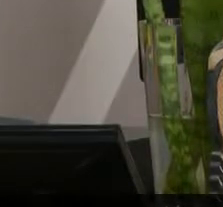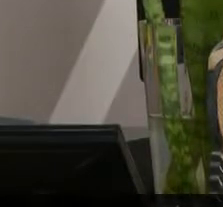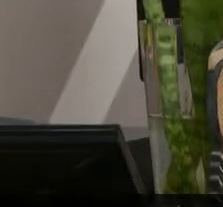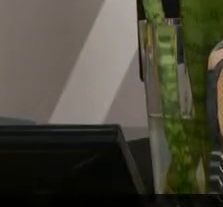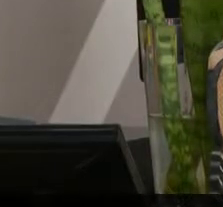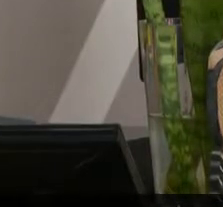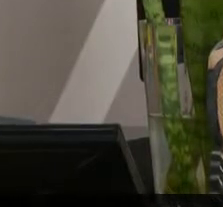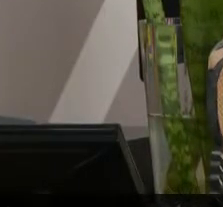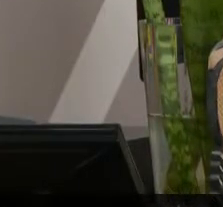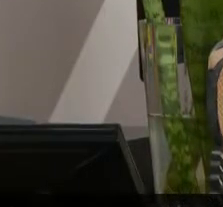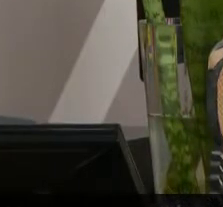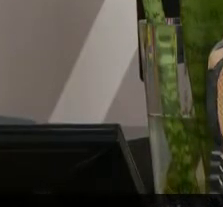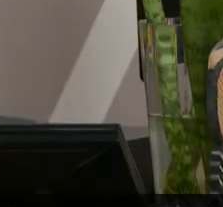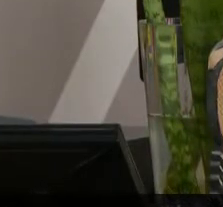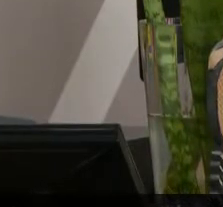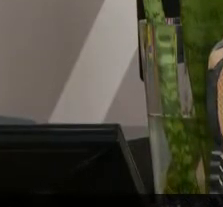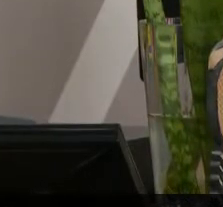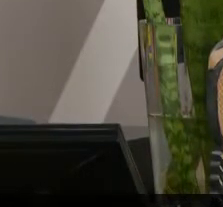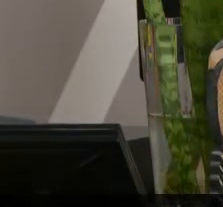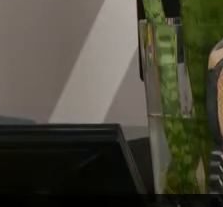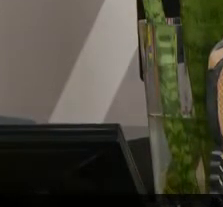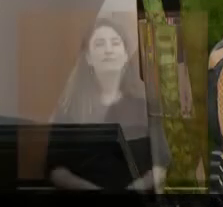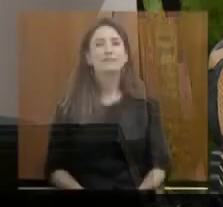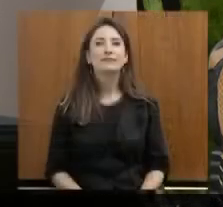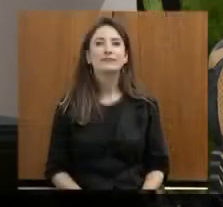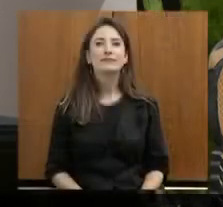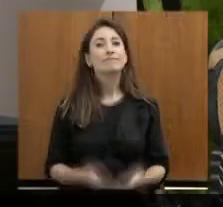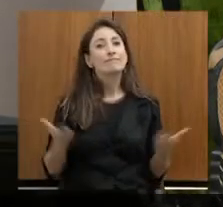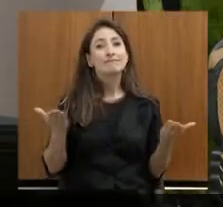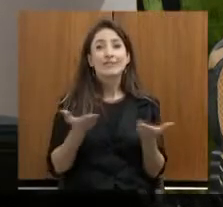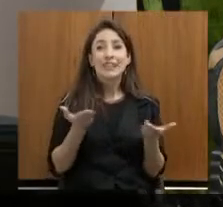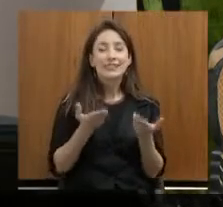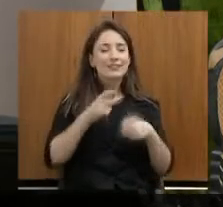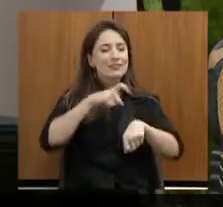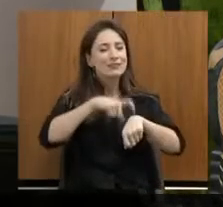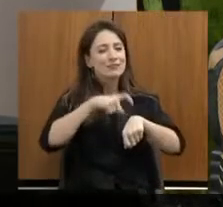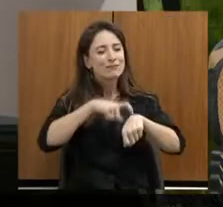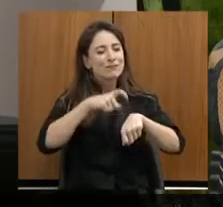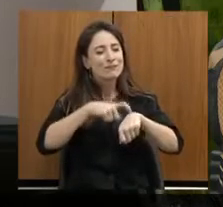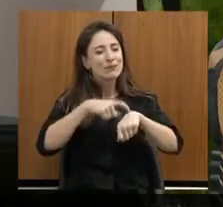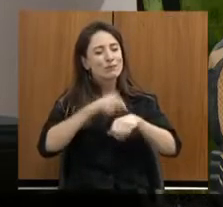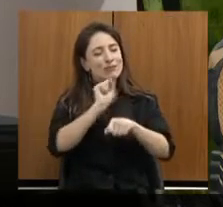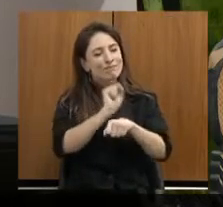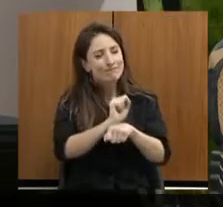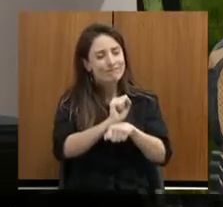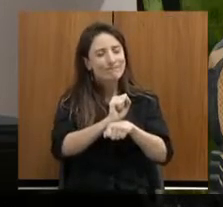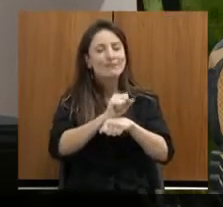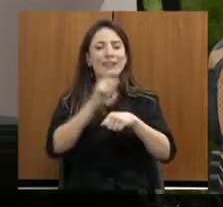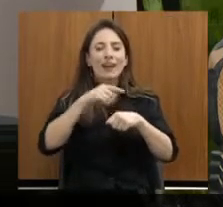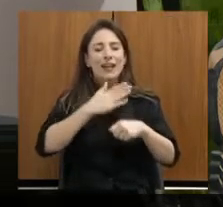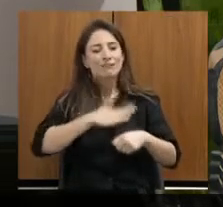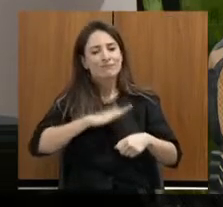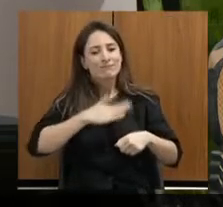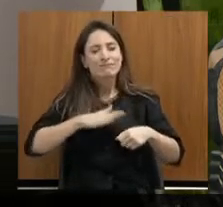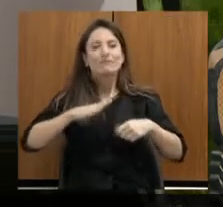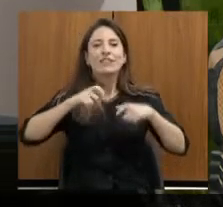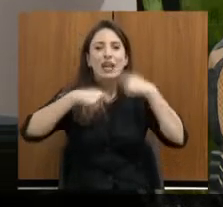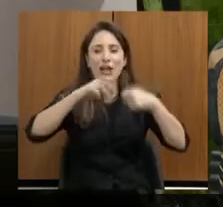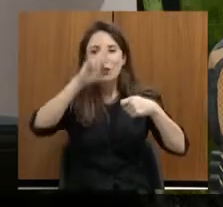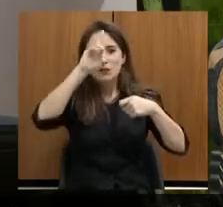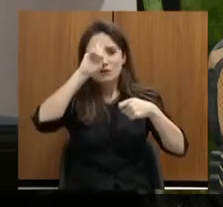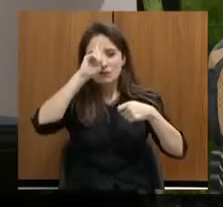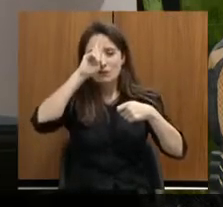trabalho que irá debater a evolução das políticas públicas enfrentamento das desigualdades e defesa de direitos